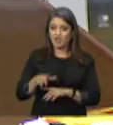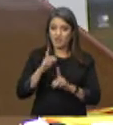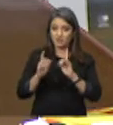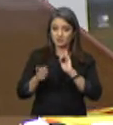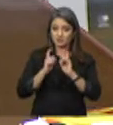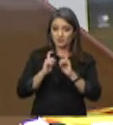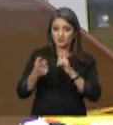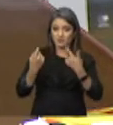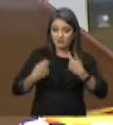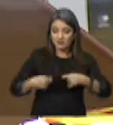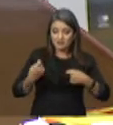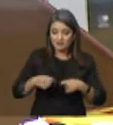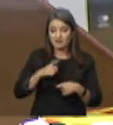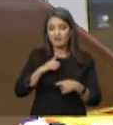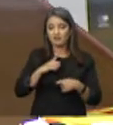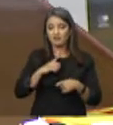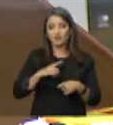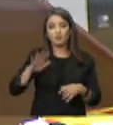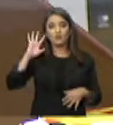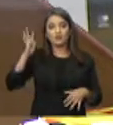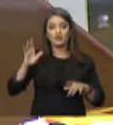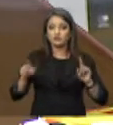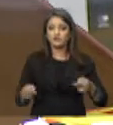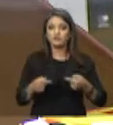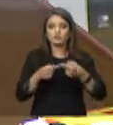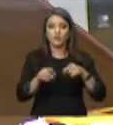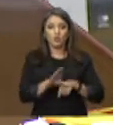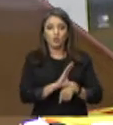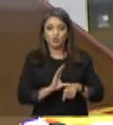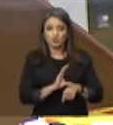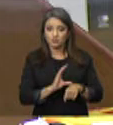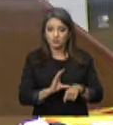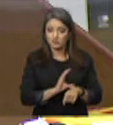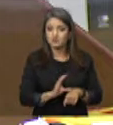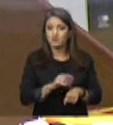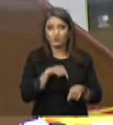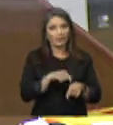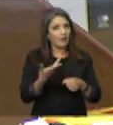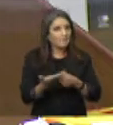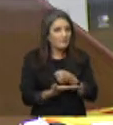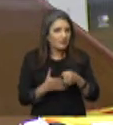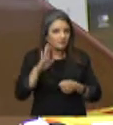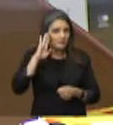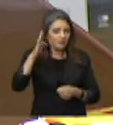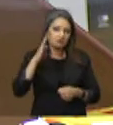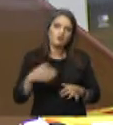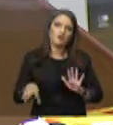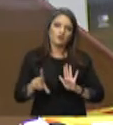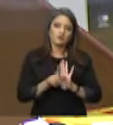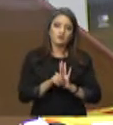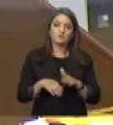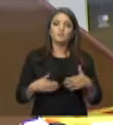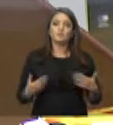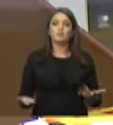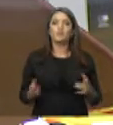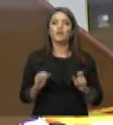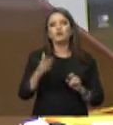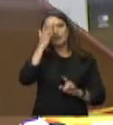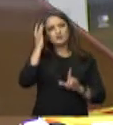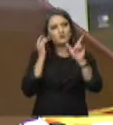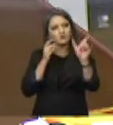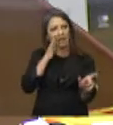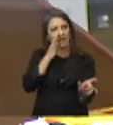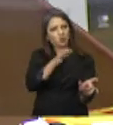conformado interpretado a luz das normas constitucionais centro de gravitação do sistema normativo é dizer aos